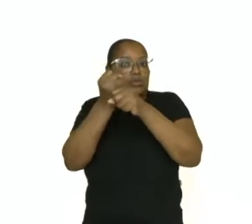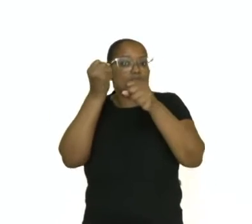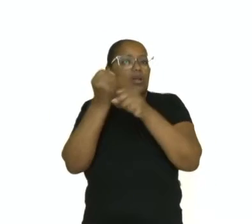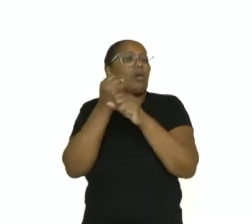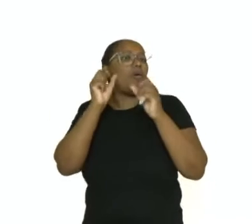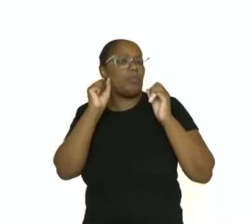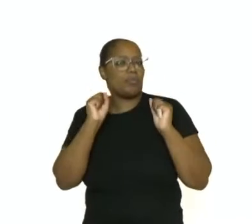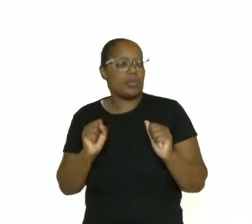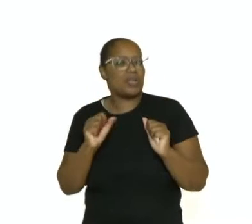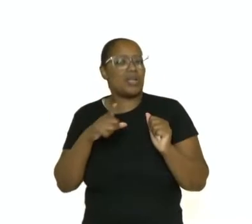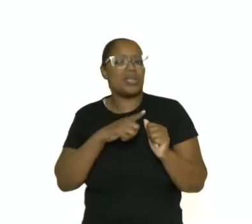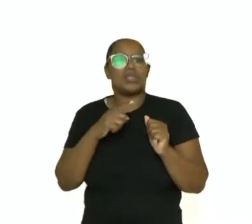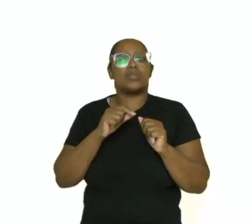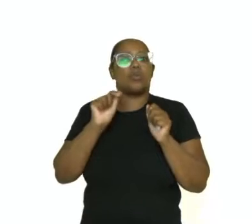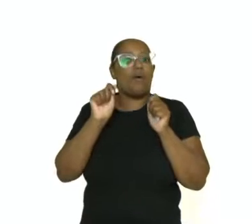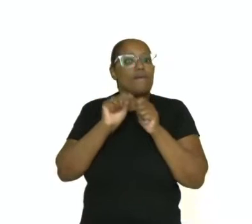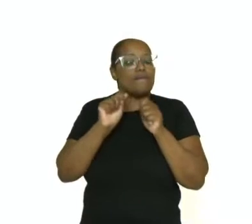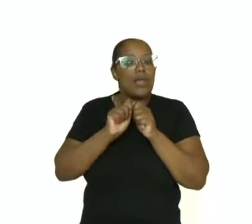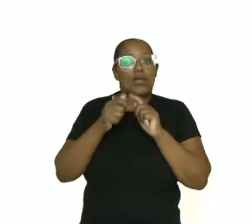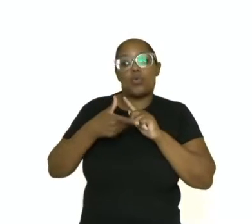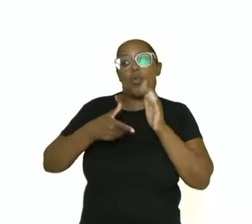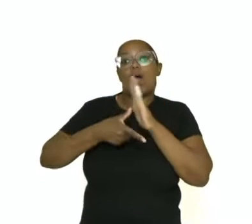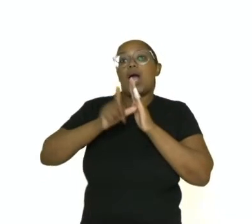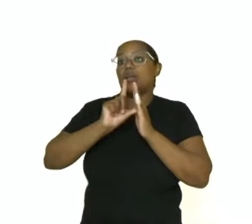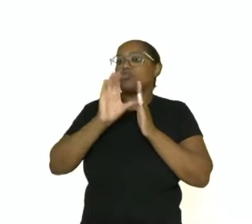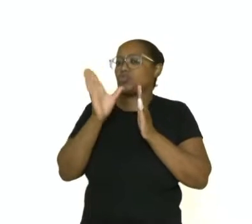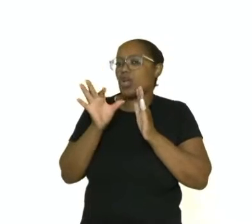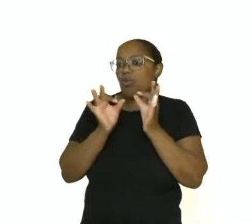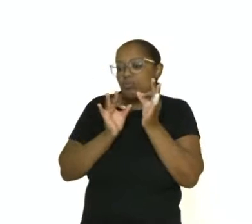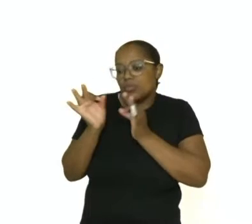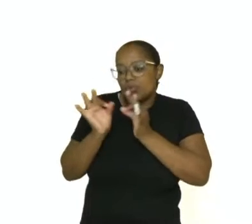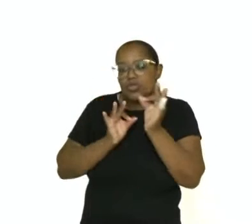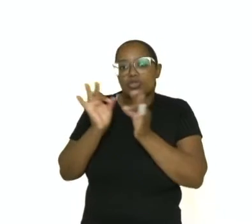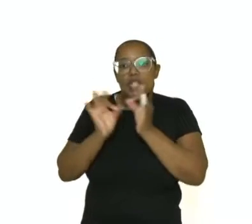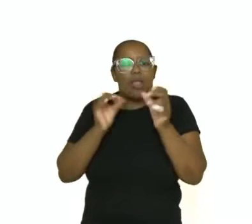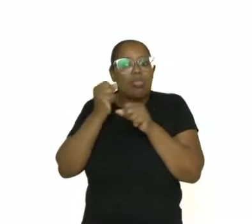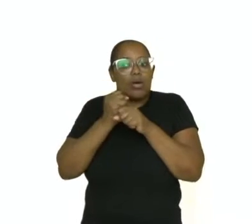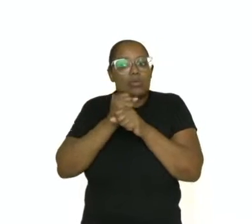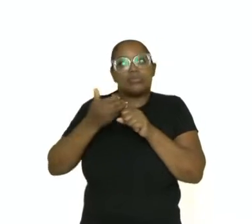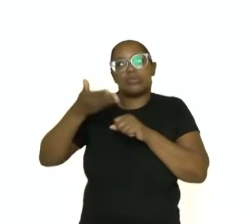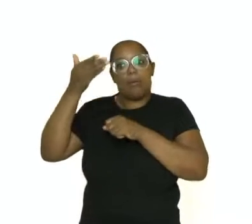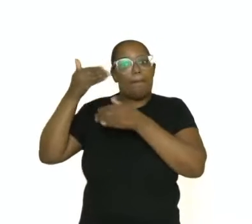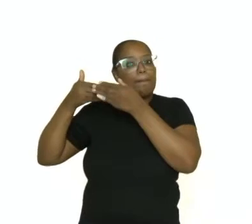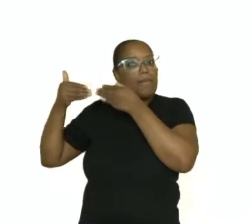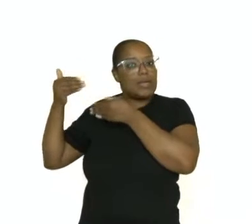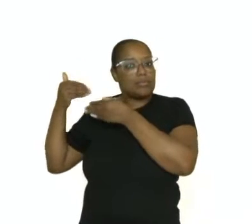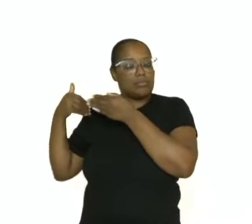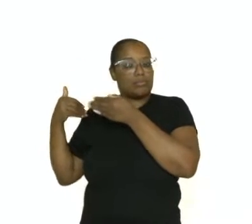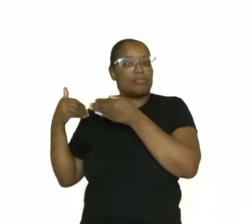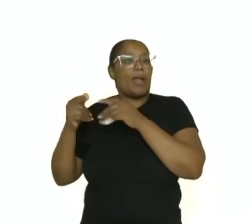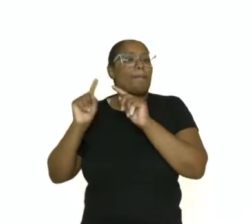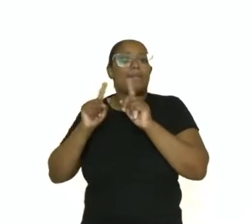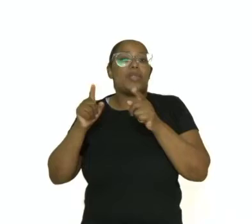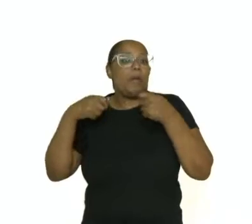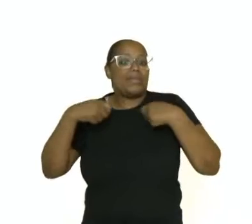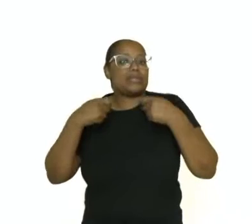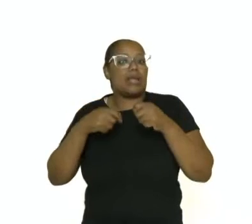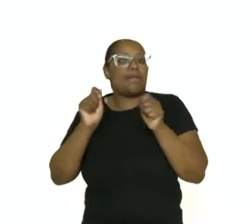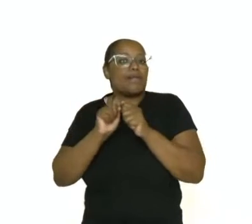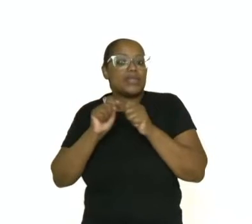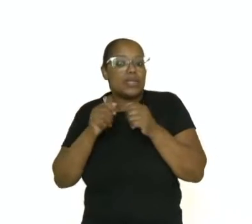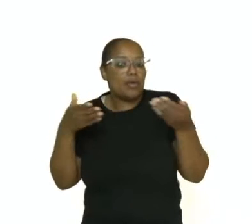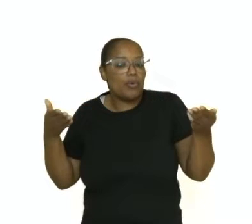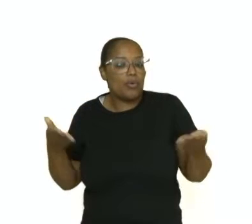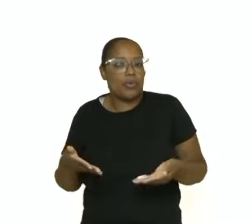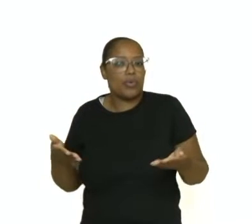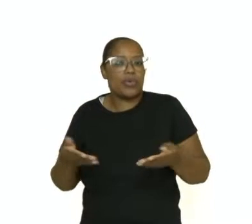sido feito de forma mais planejada há alguns anos. Não precisaríamos estar passando por isso, mas eu vejo que o risco